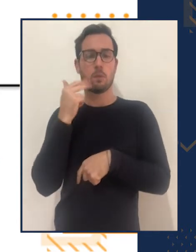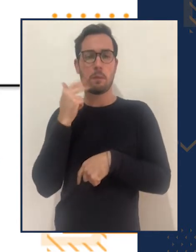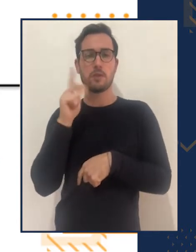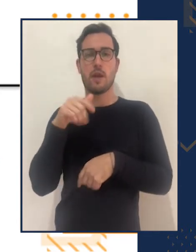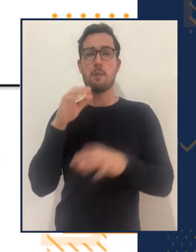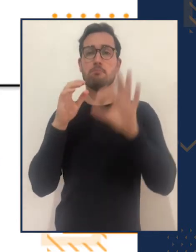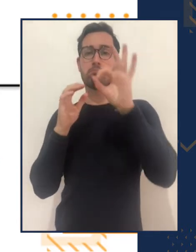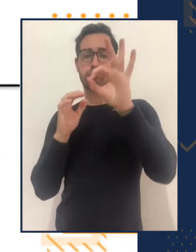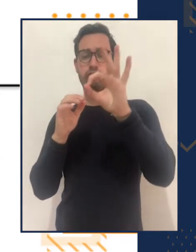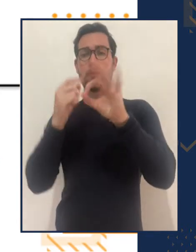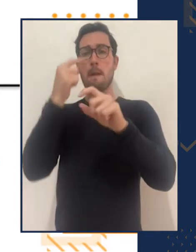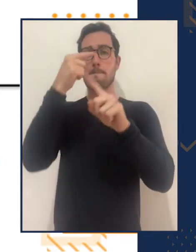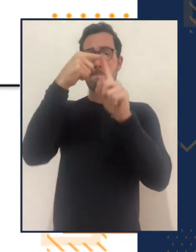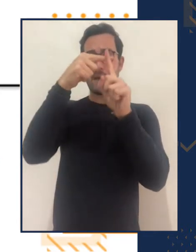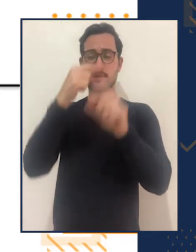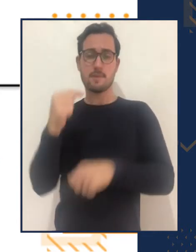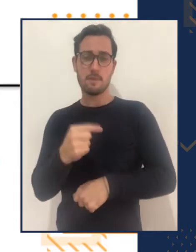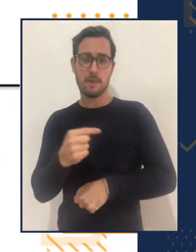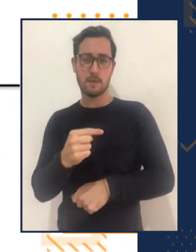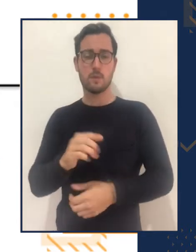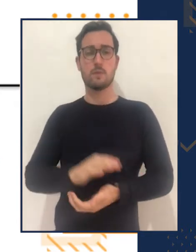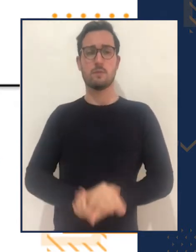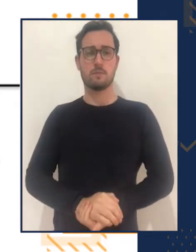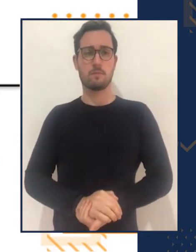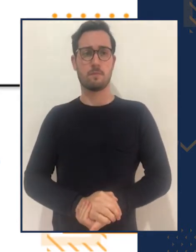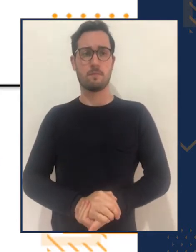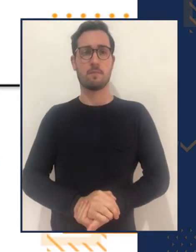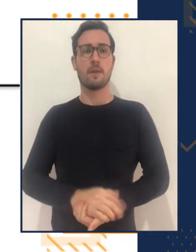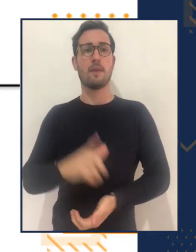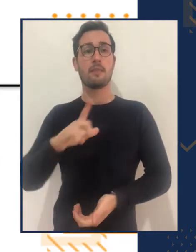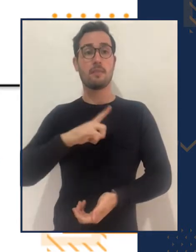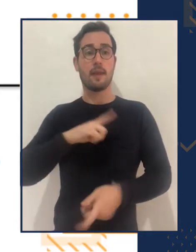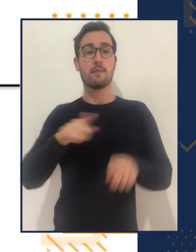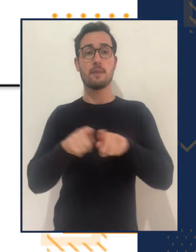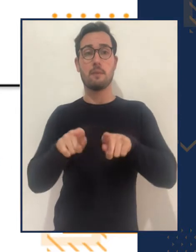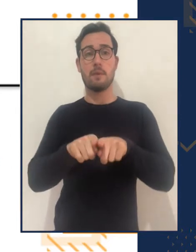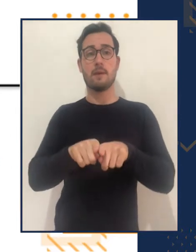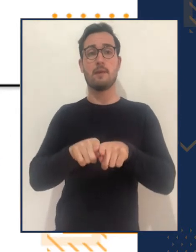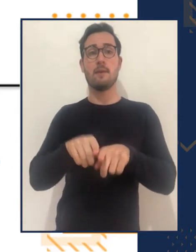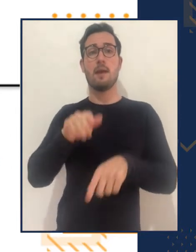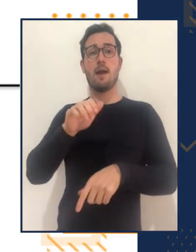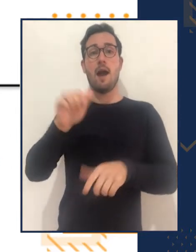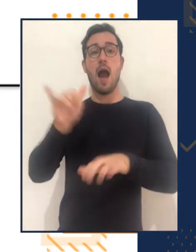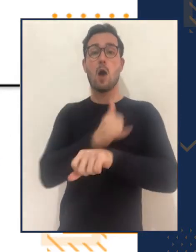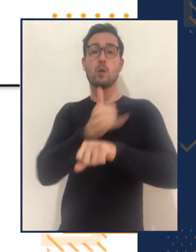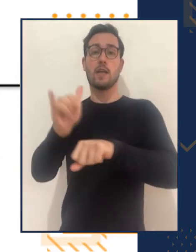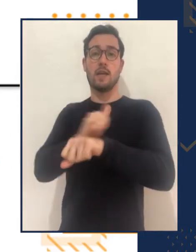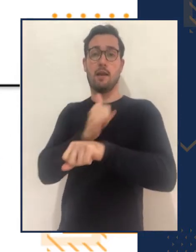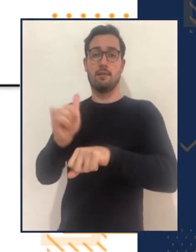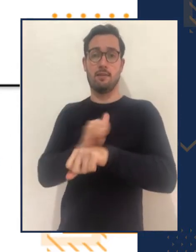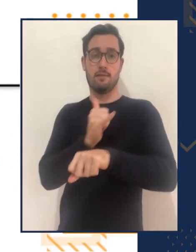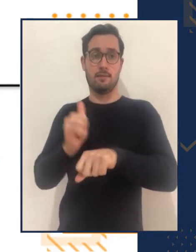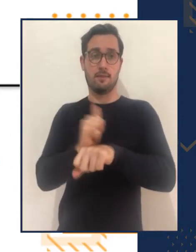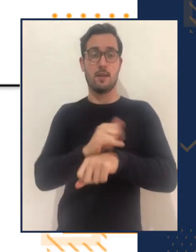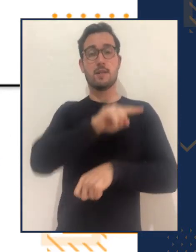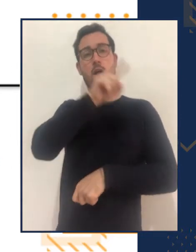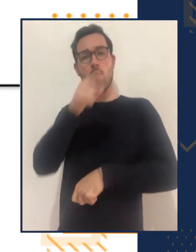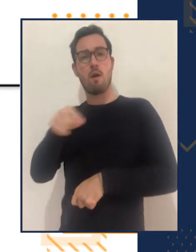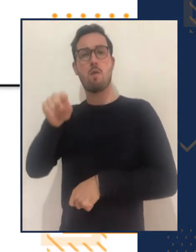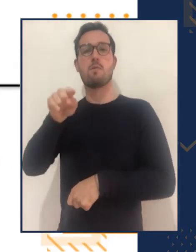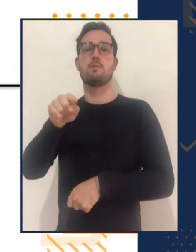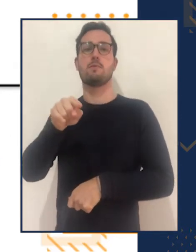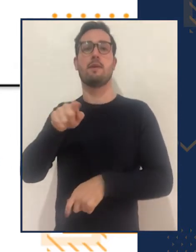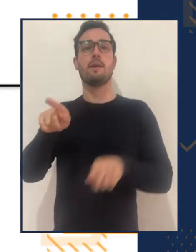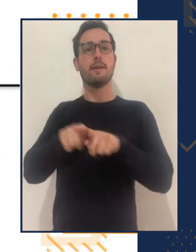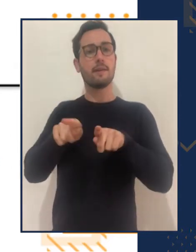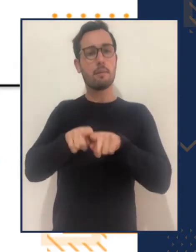a bolinha com mais e menos, então indica a polaridade da fonte. Tem a fonte de tensão alternada também, que tem essa onda no meio, e